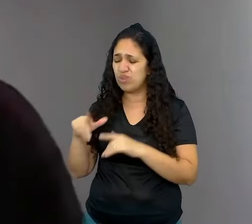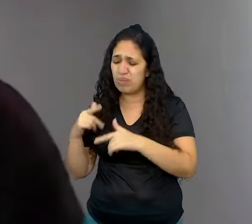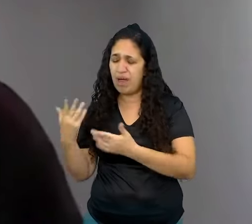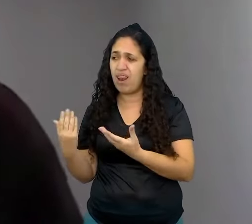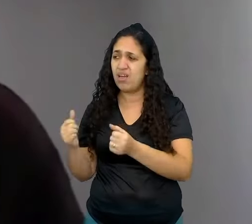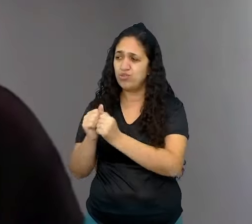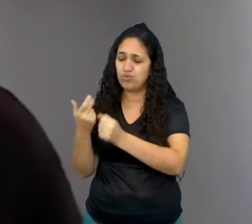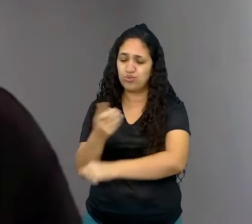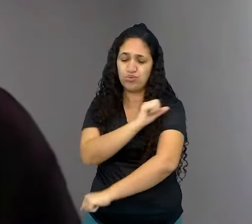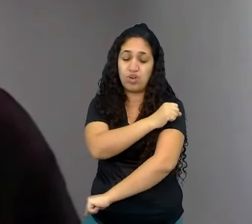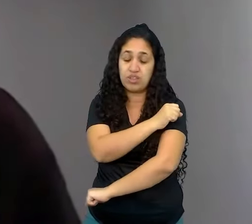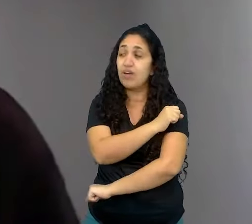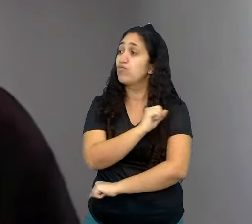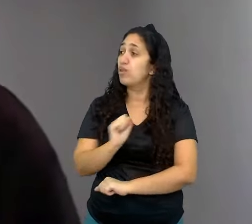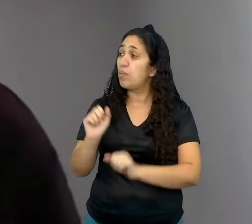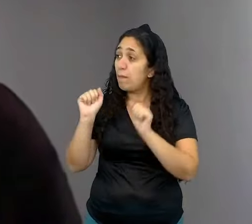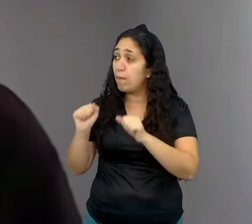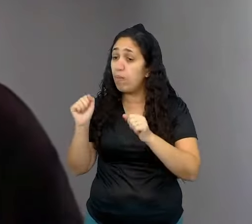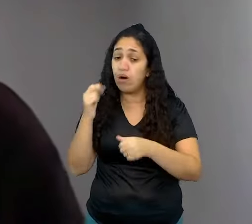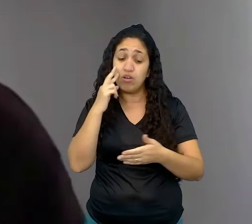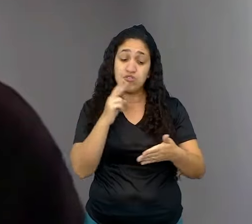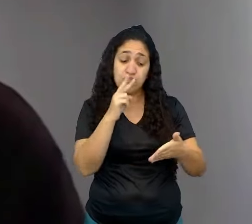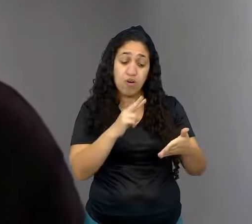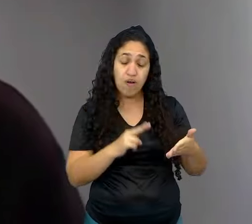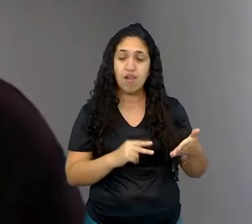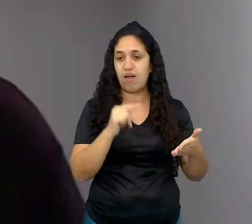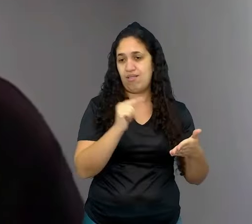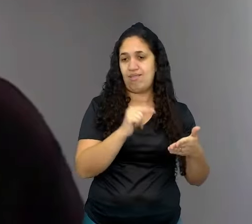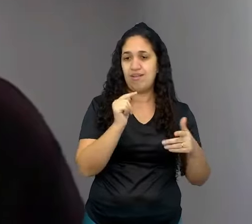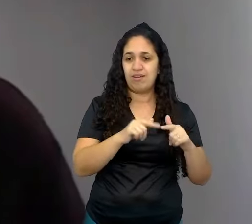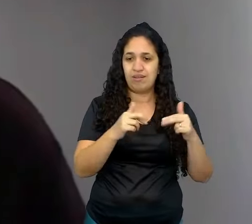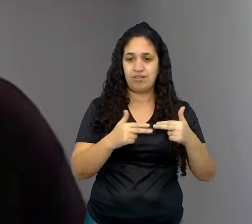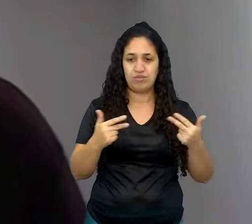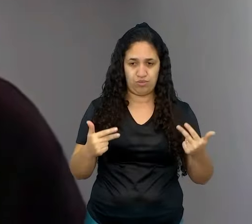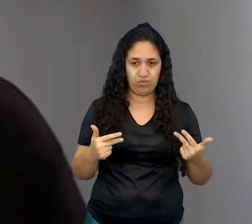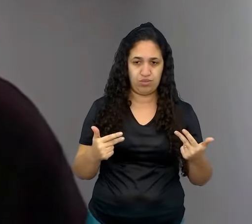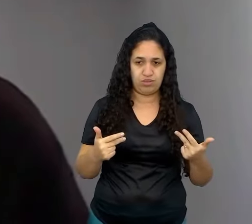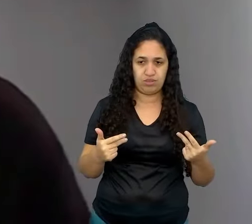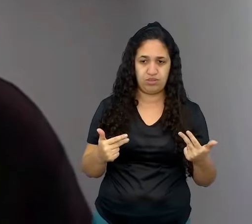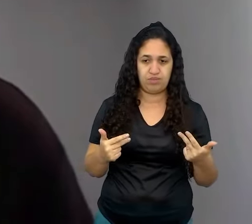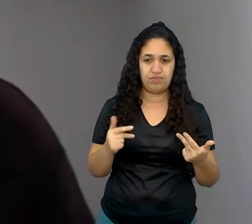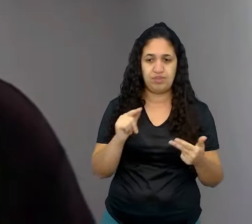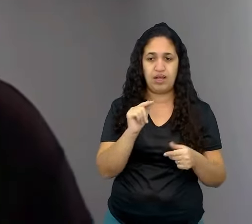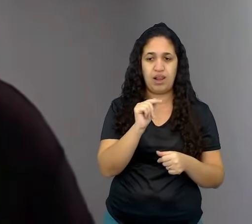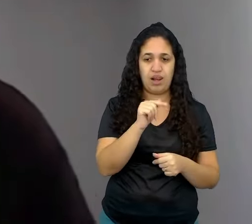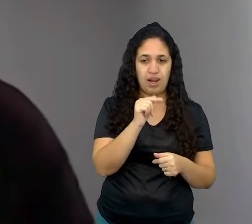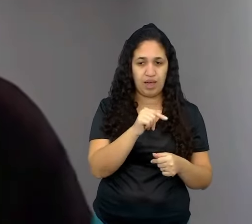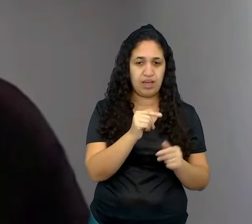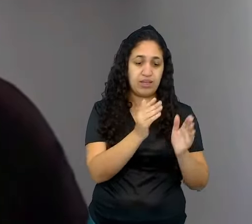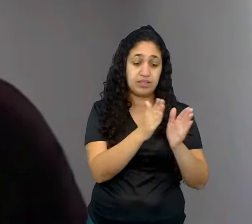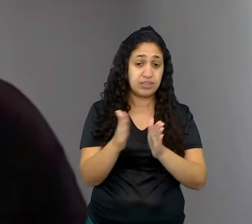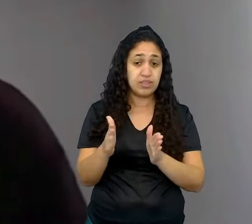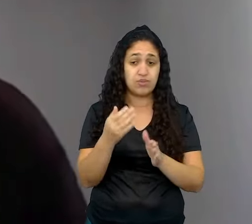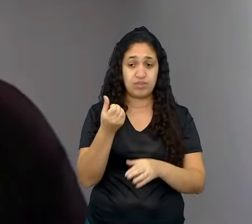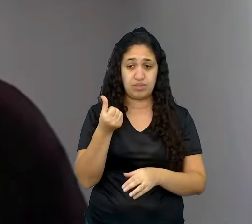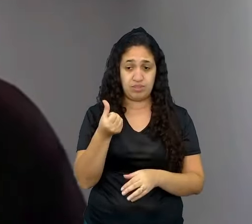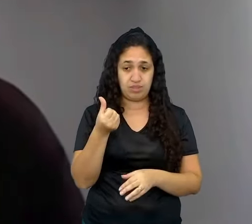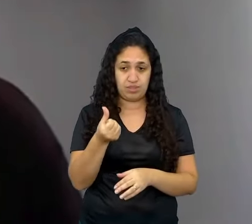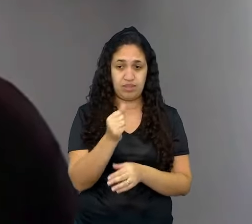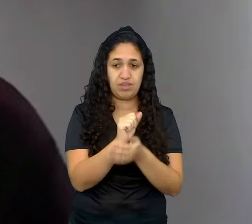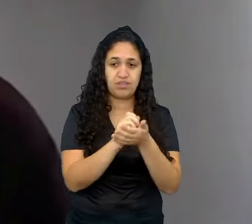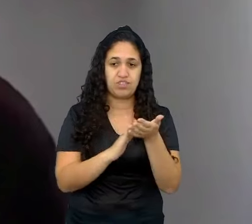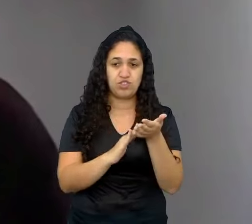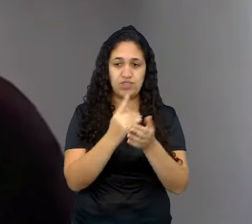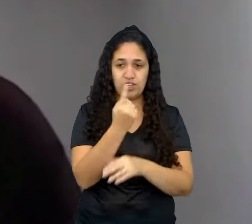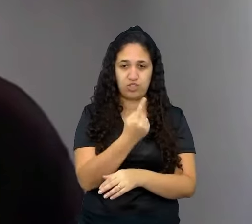pode ir lá visitar esse material. A gente tem lá também, na situação de aprendizagem 6, a atividade 1 e 2,